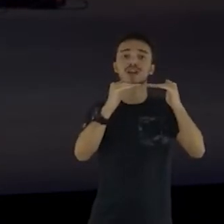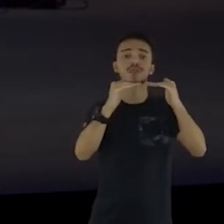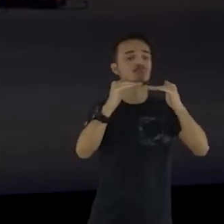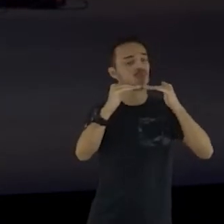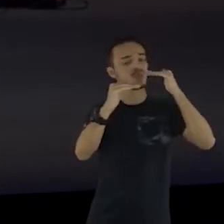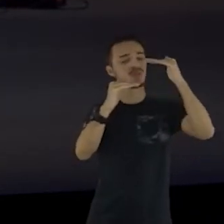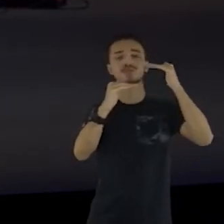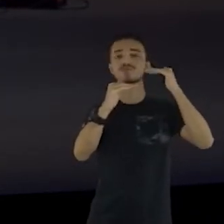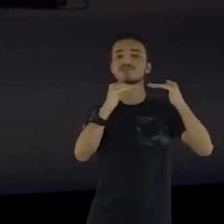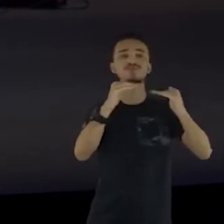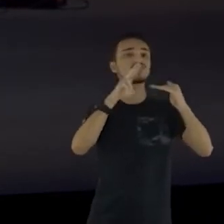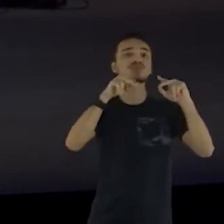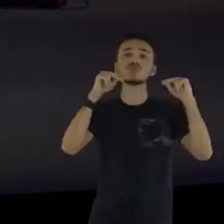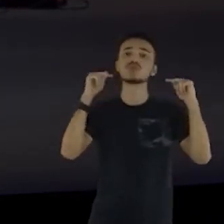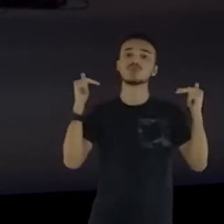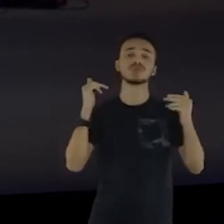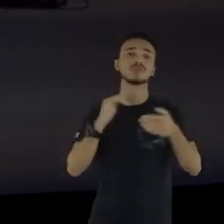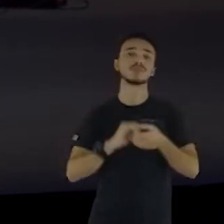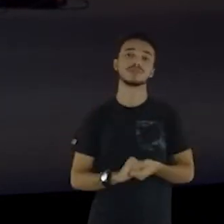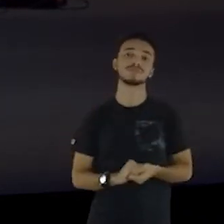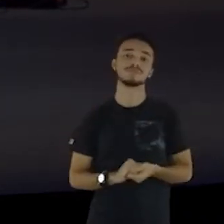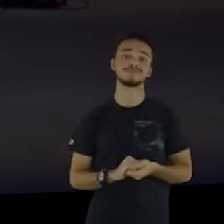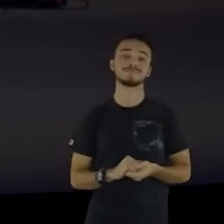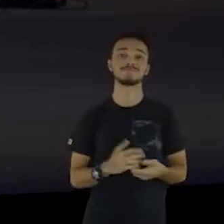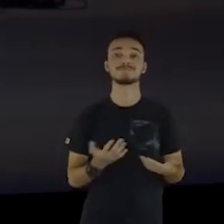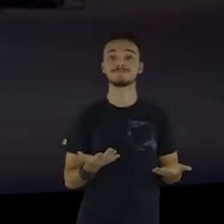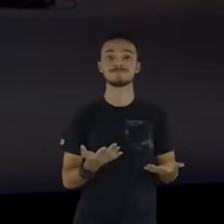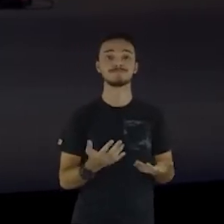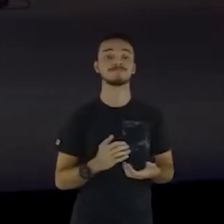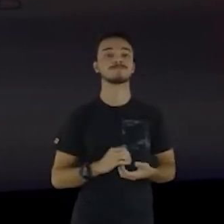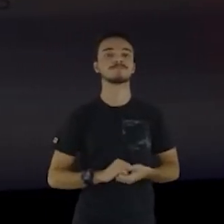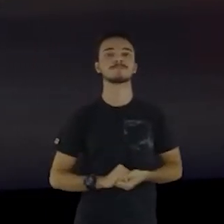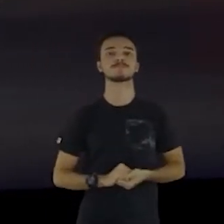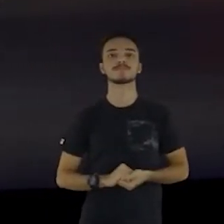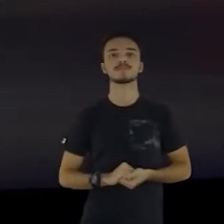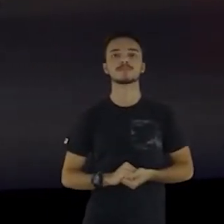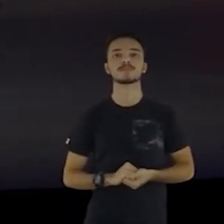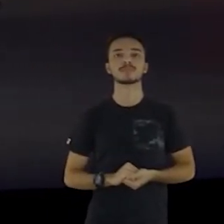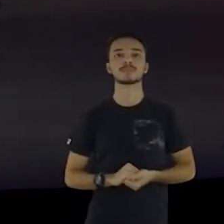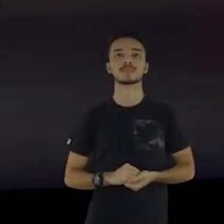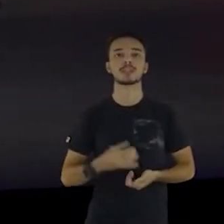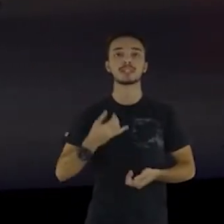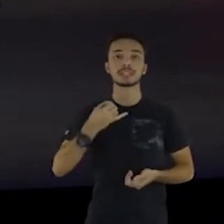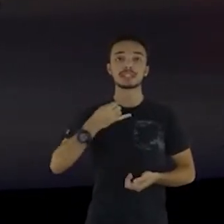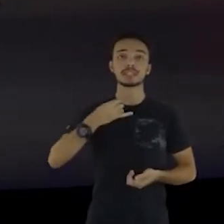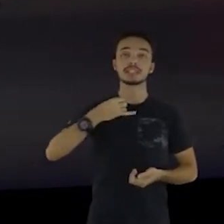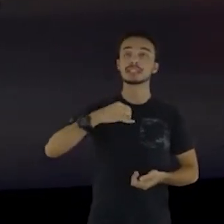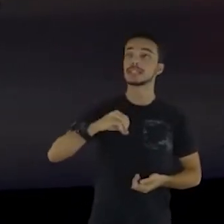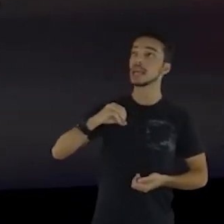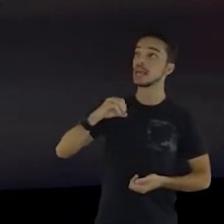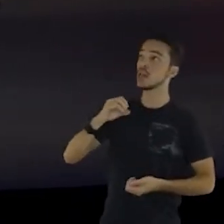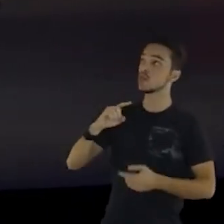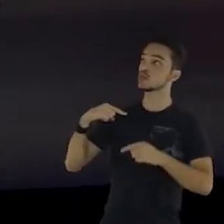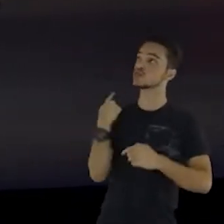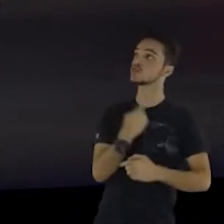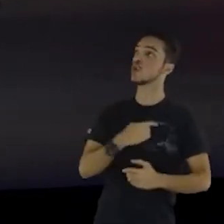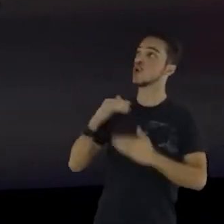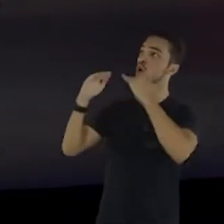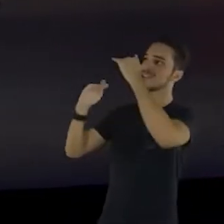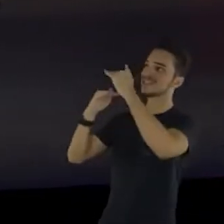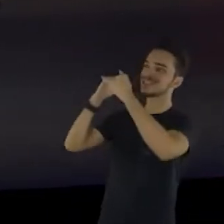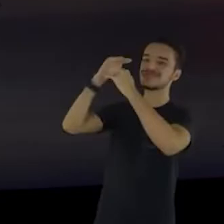descartado. Quando crescemos em Jesus, com certeza a gente cresce em tudo, em todas as